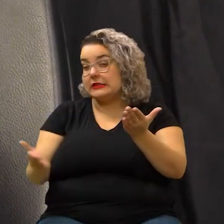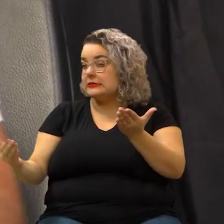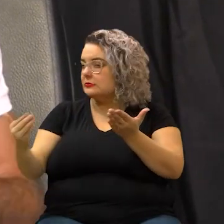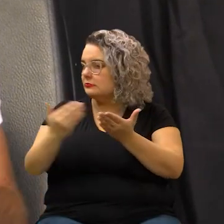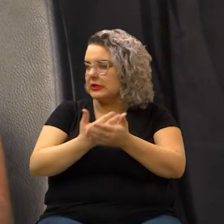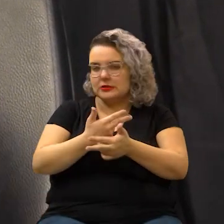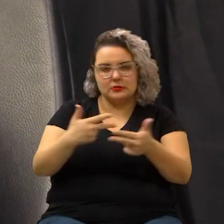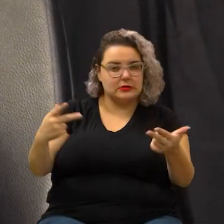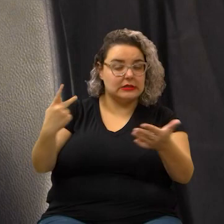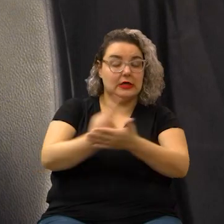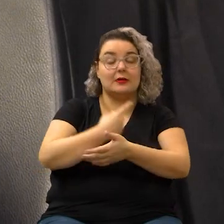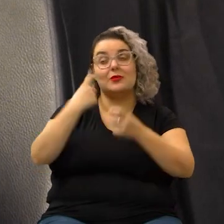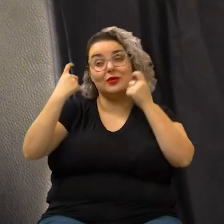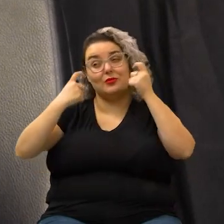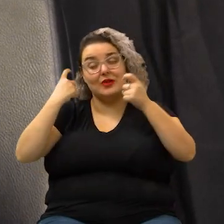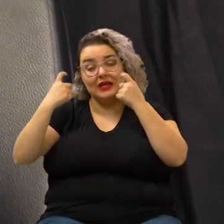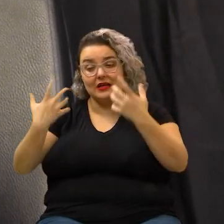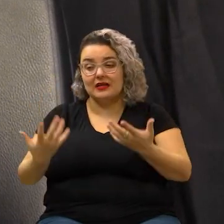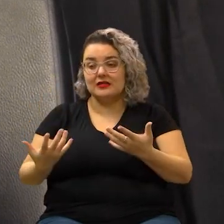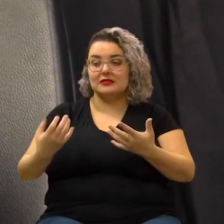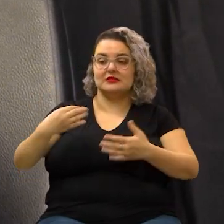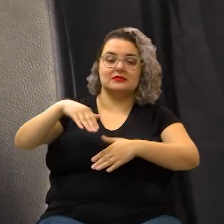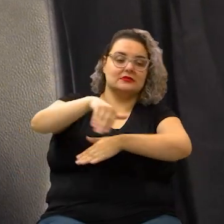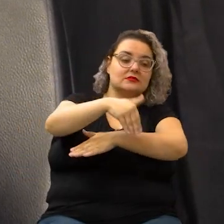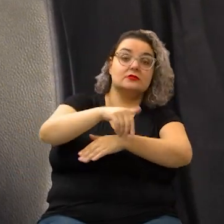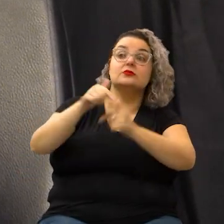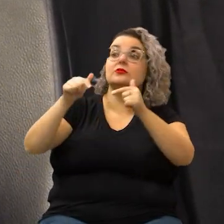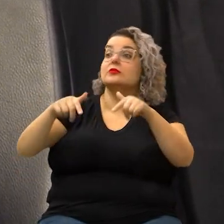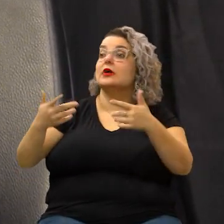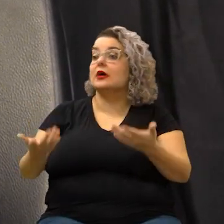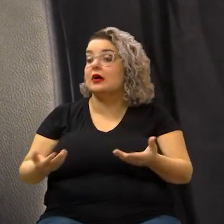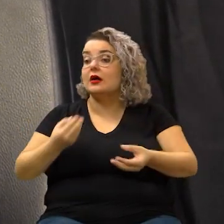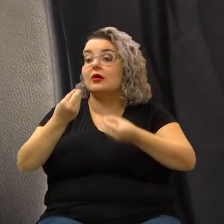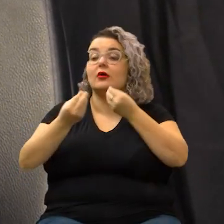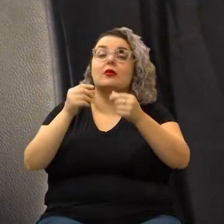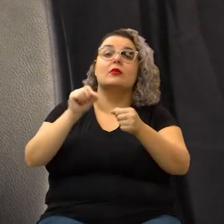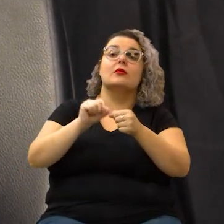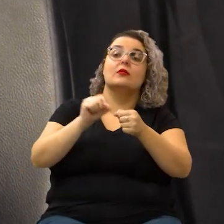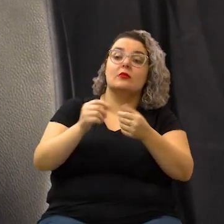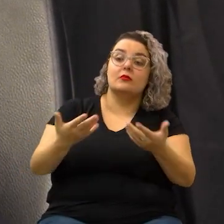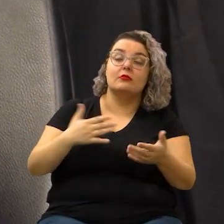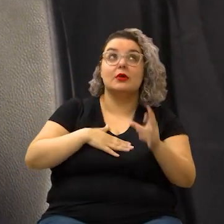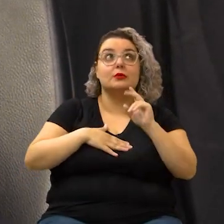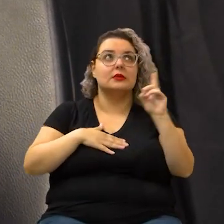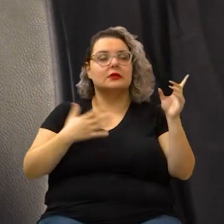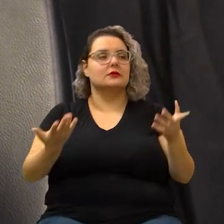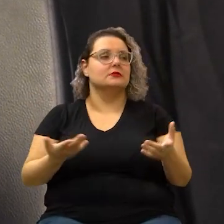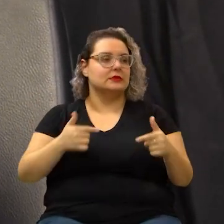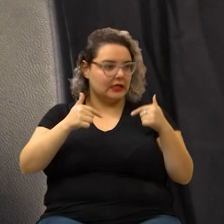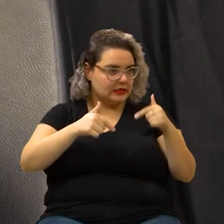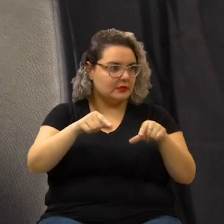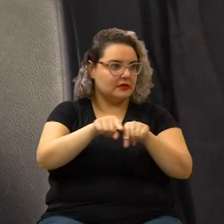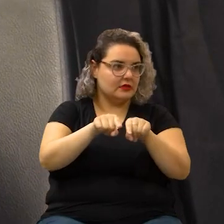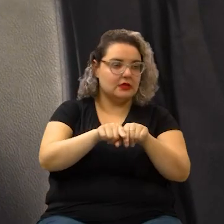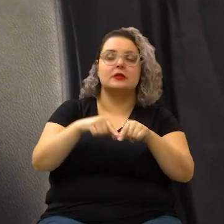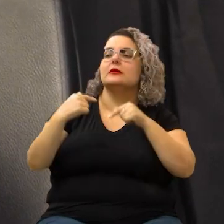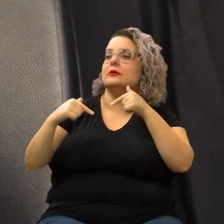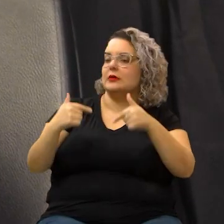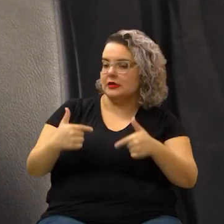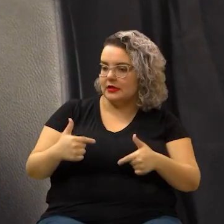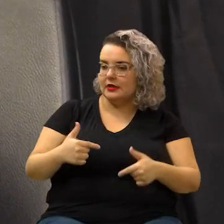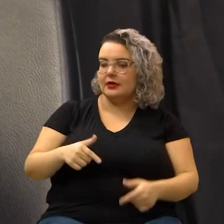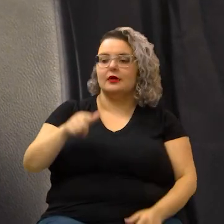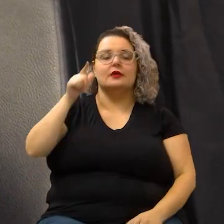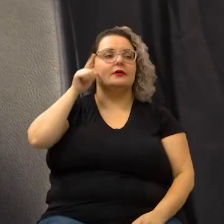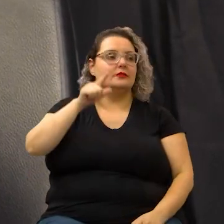desviar para o mundo errado. Preocupava, se ficava muito na rua, onde estava, como que eu vou fazer. E ela trabalhava também ou não? Trabalhava.